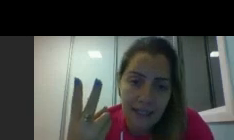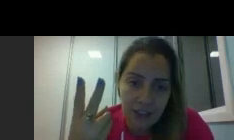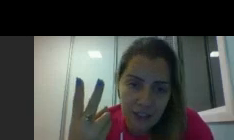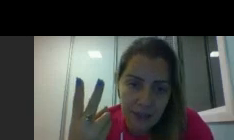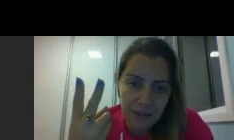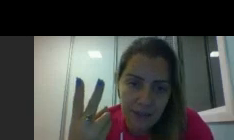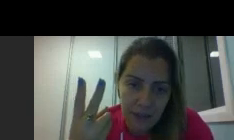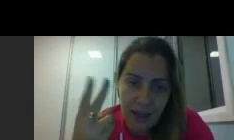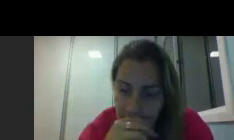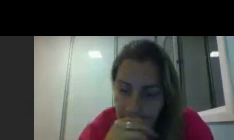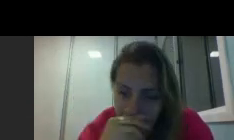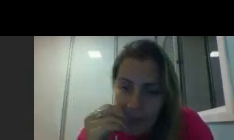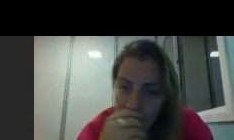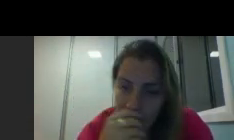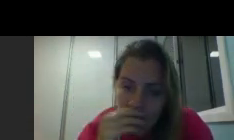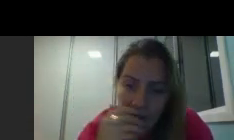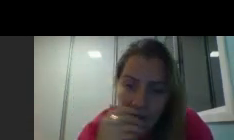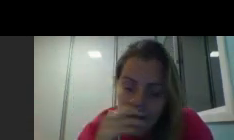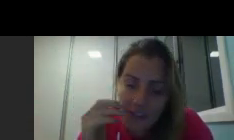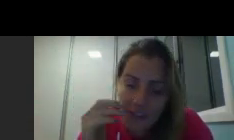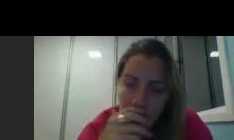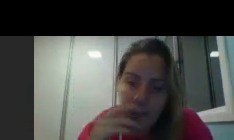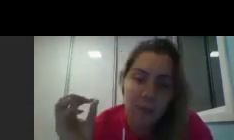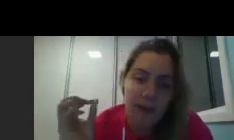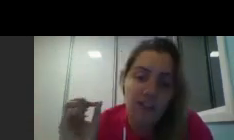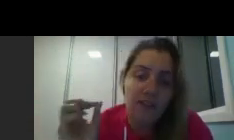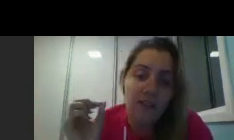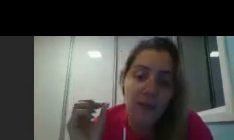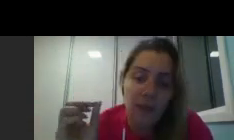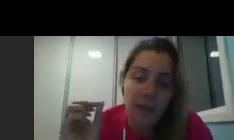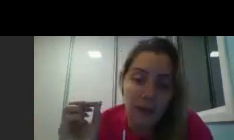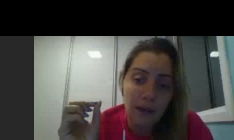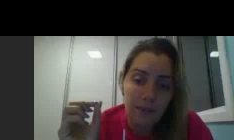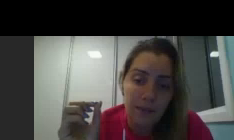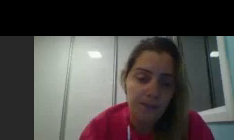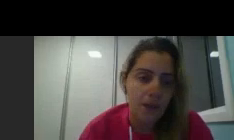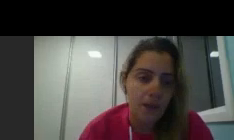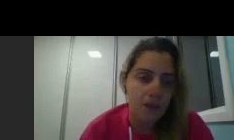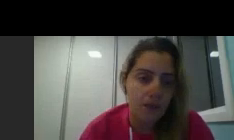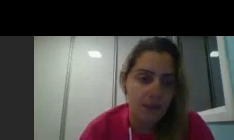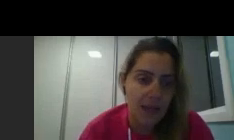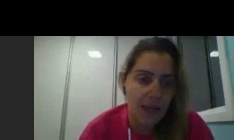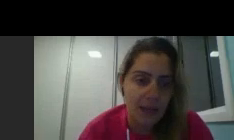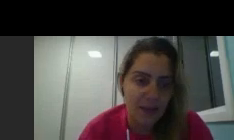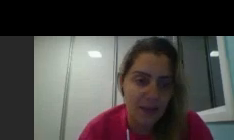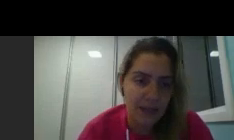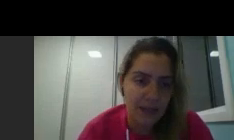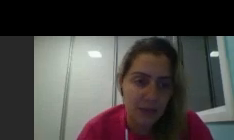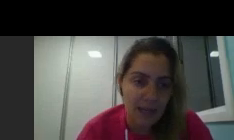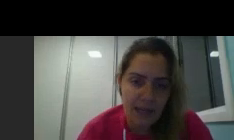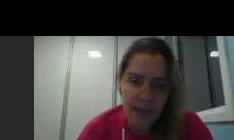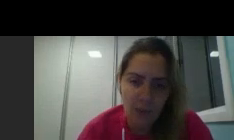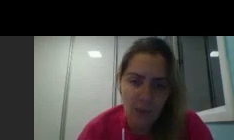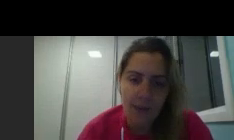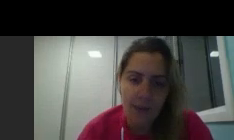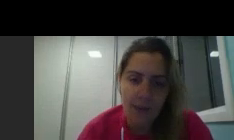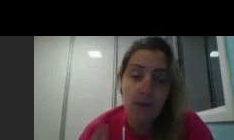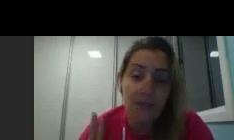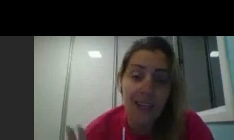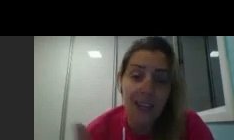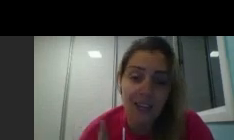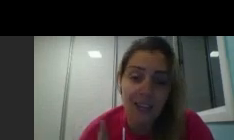nessa característica, tá? Isso acontece, gente, na tipagem sanguínea. Isso está lá, falando lá